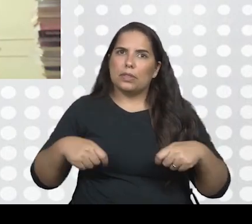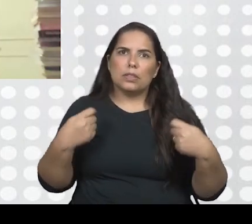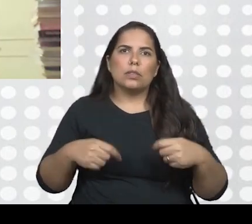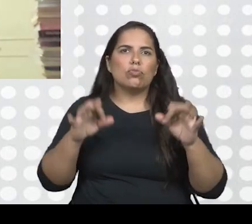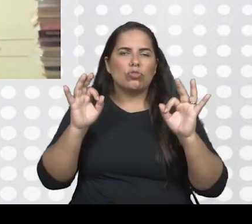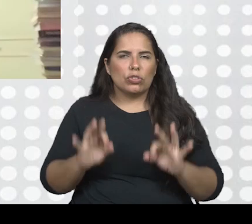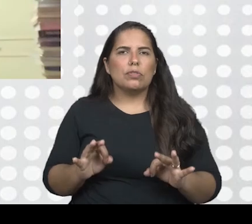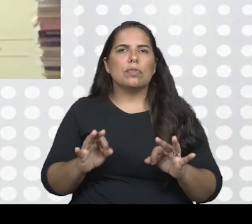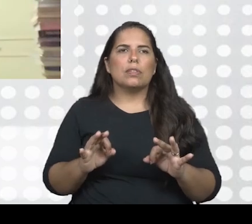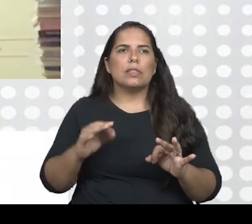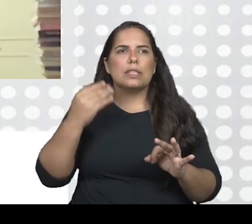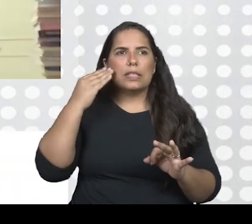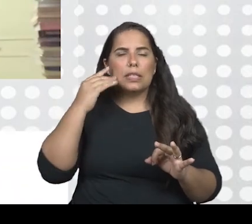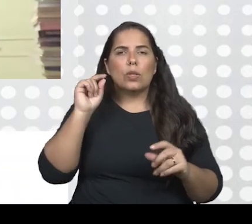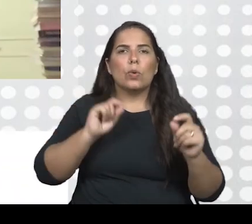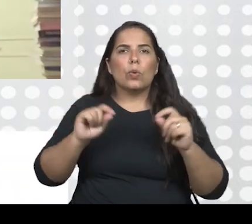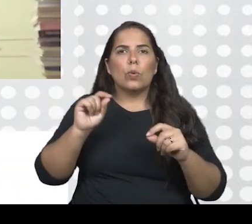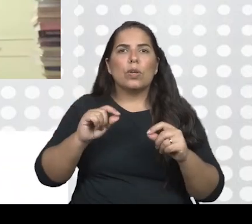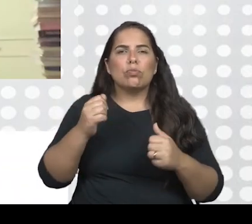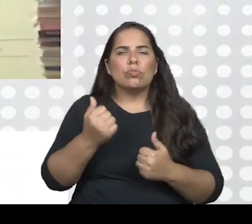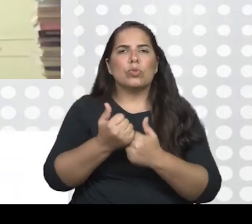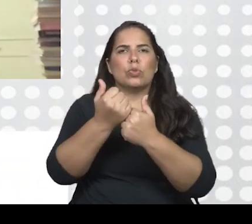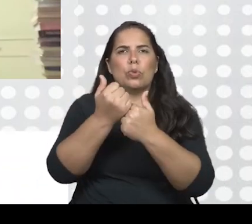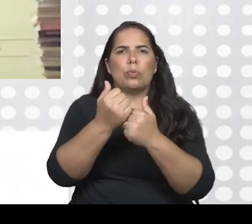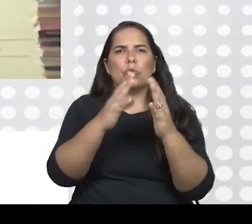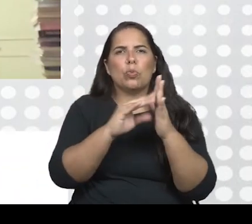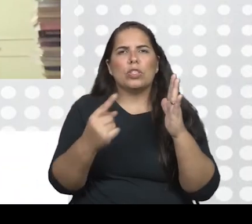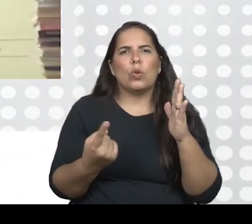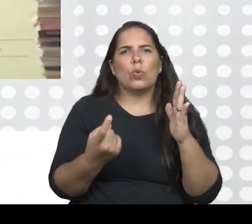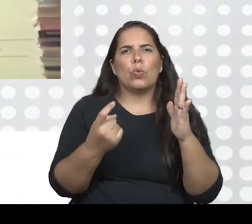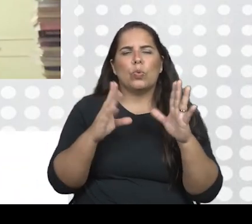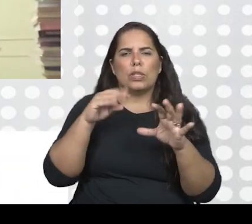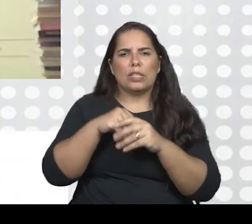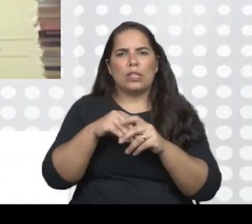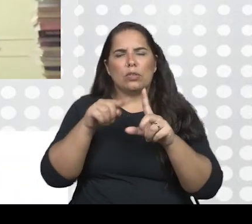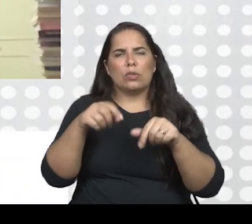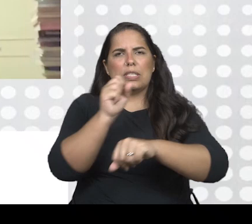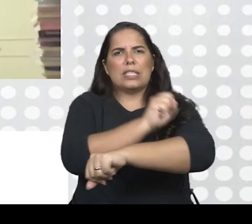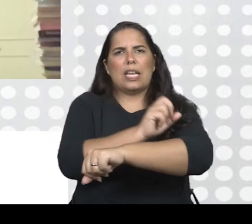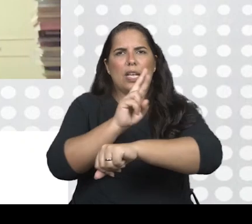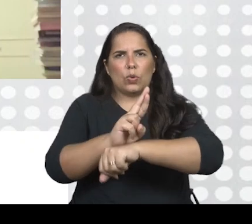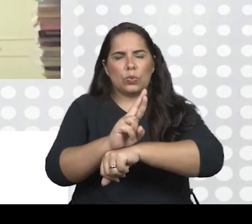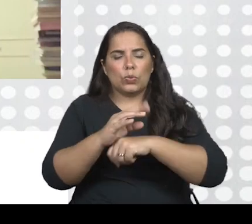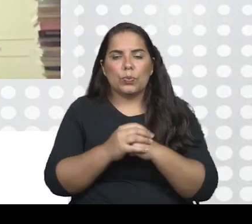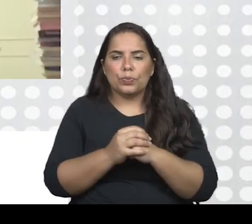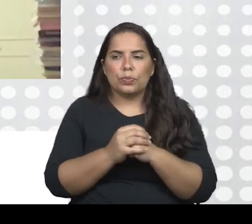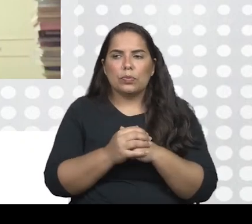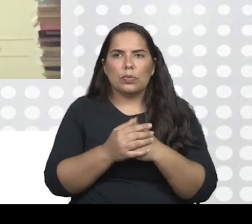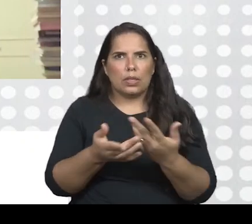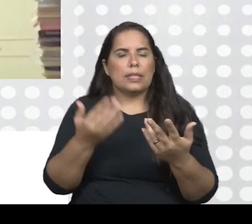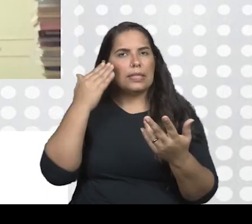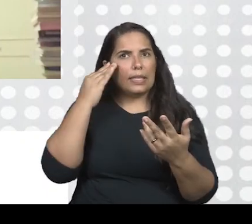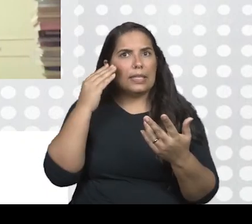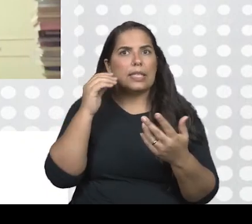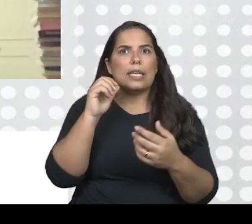precisamos, de fato, superar a perspectiva de suporte modelo único em sala de recursos multifuncionais. né,